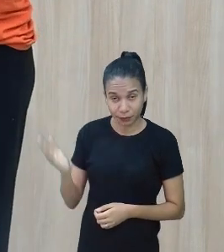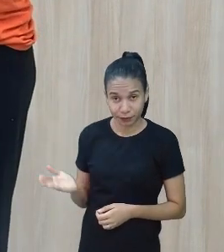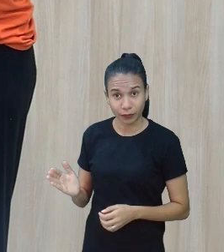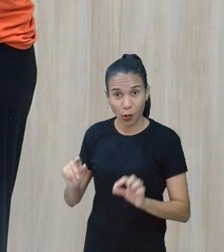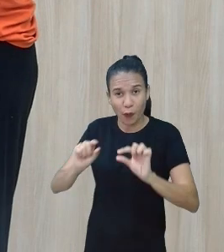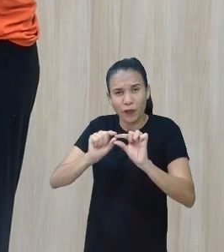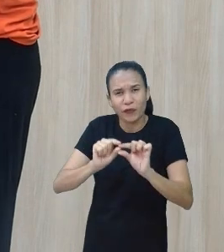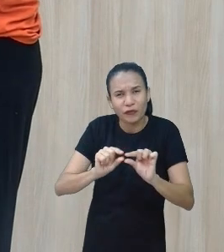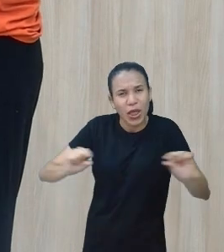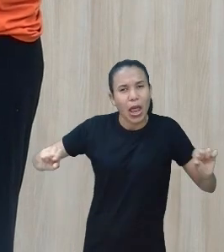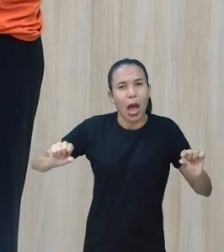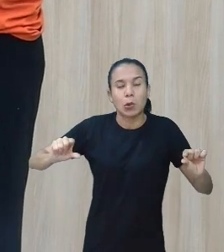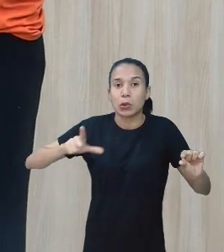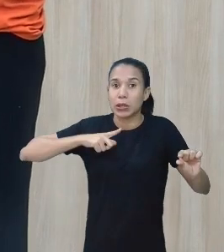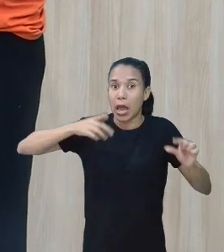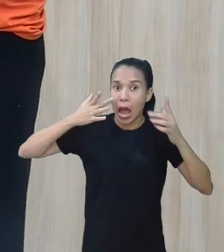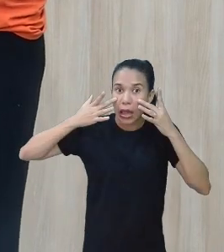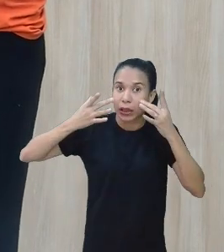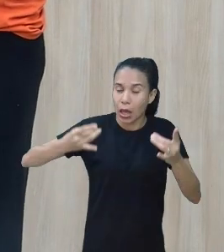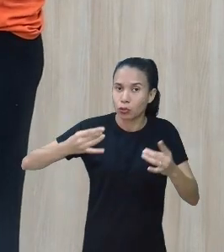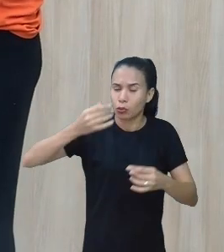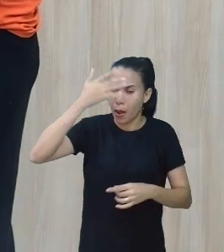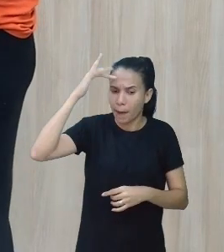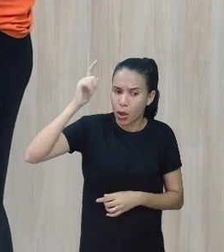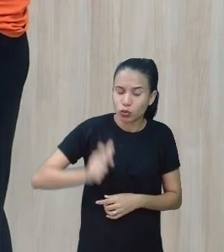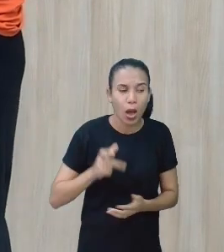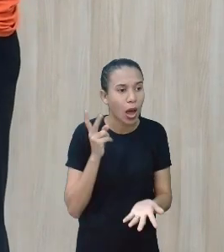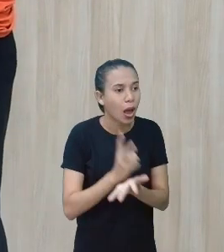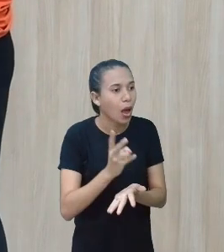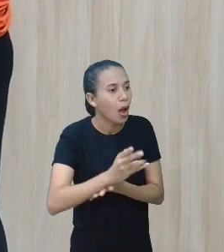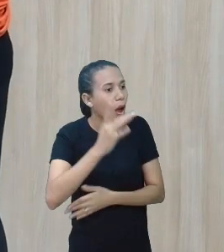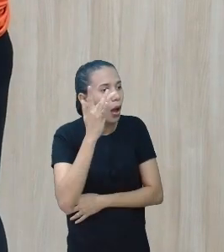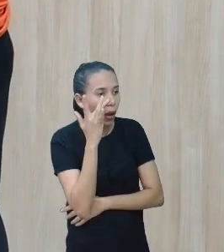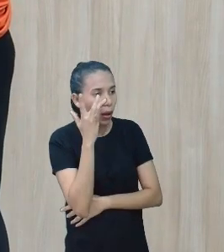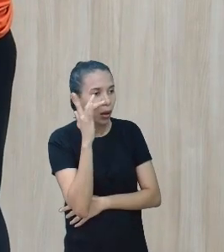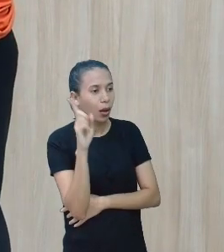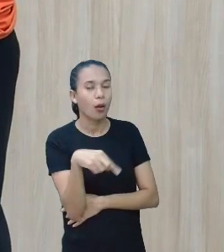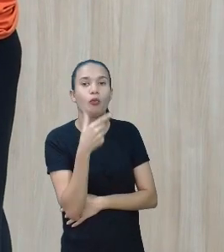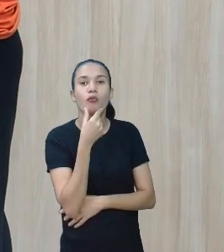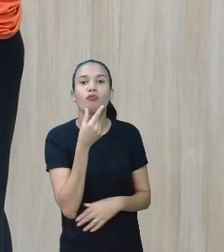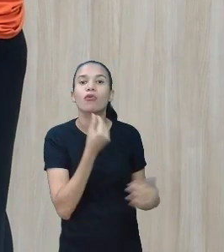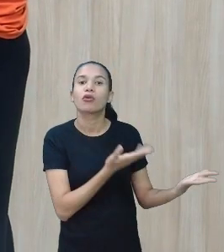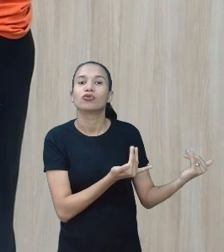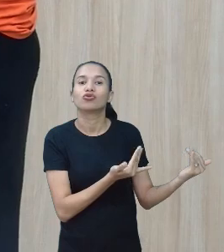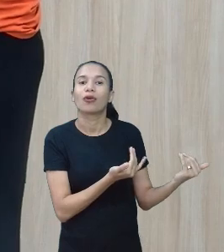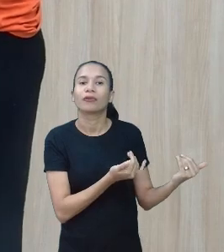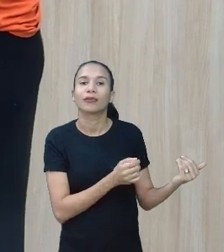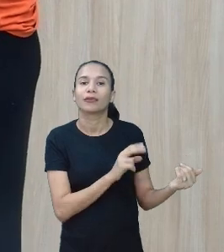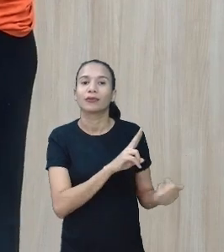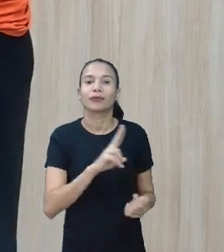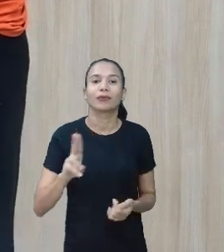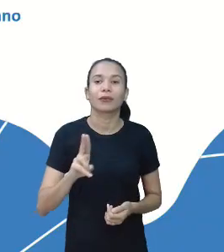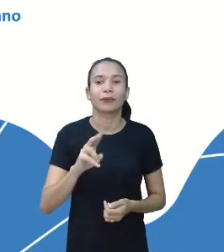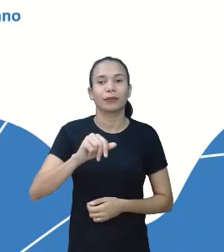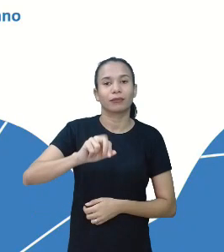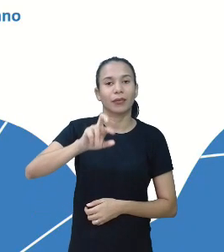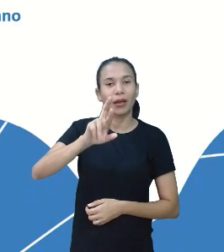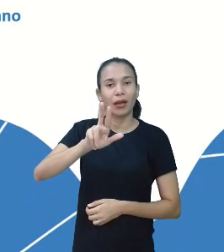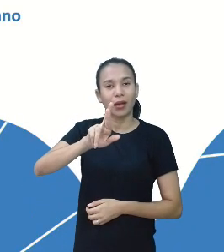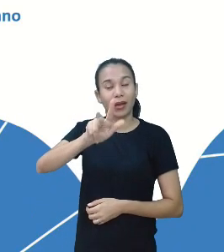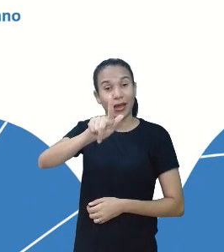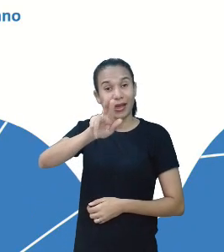linha. Um dos mais atentos ouvintes de Mário Venâncio era um rapazote de 12 anos,